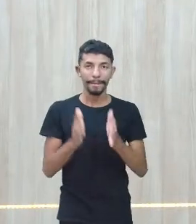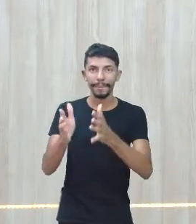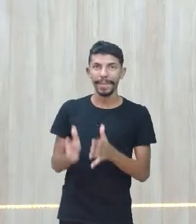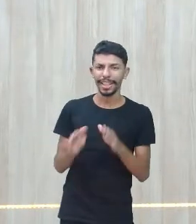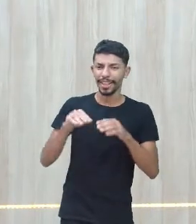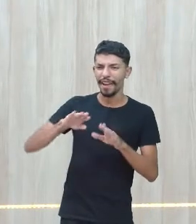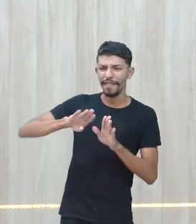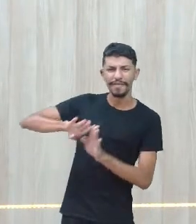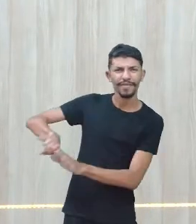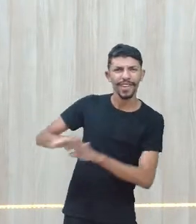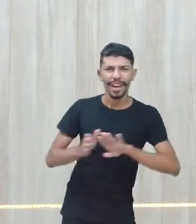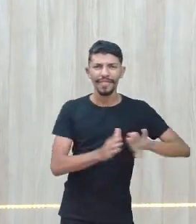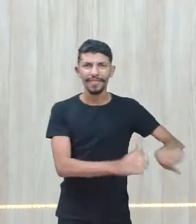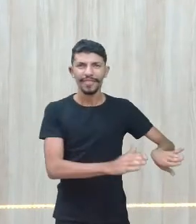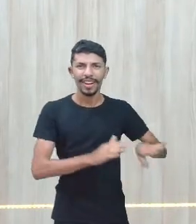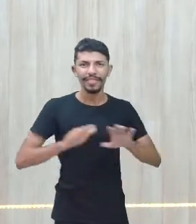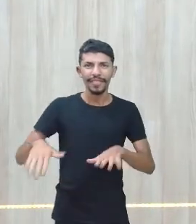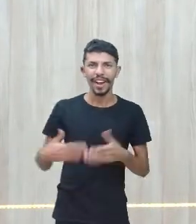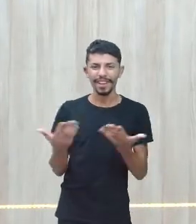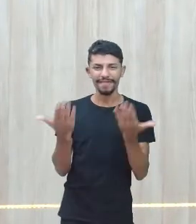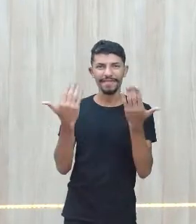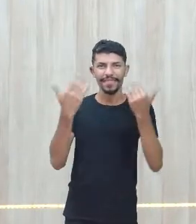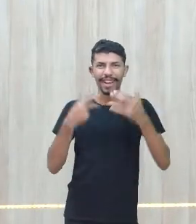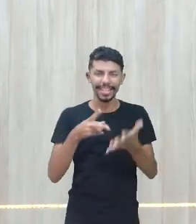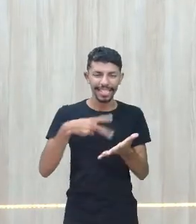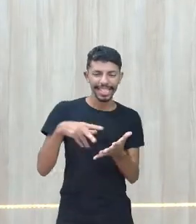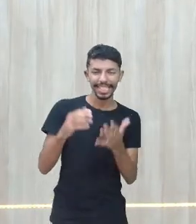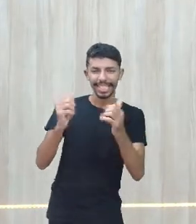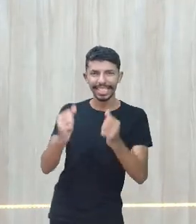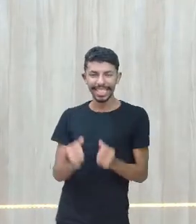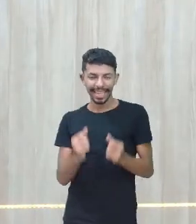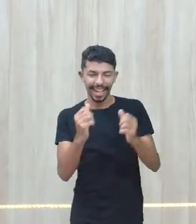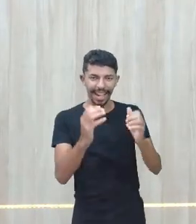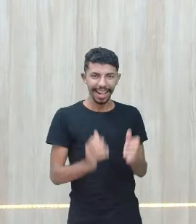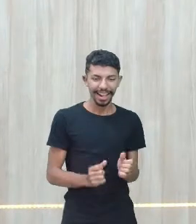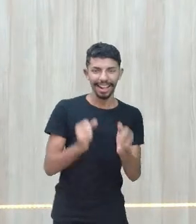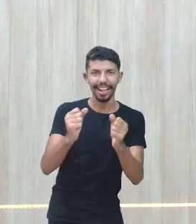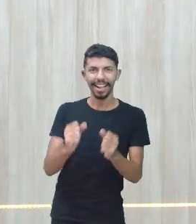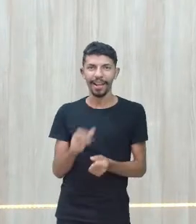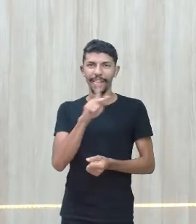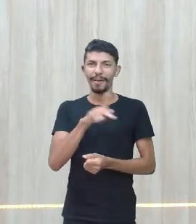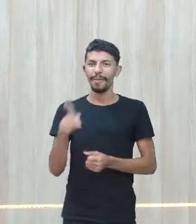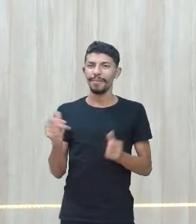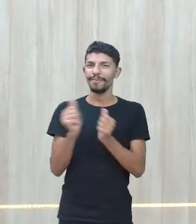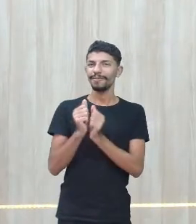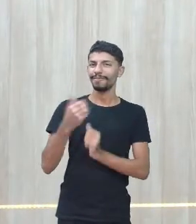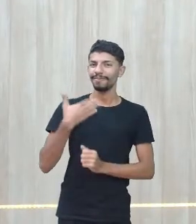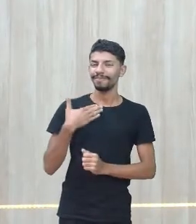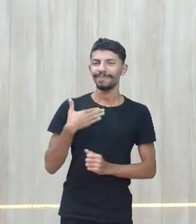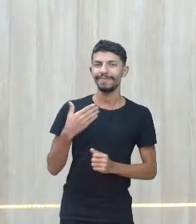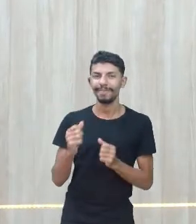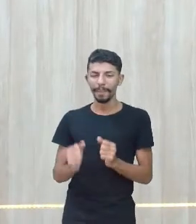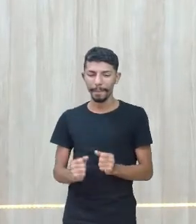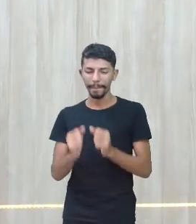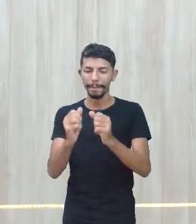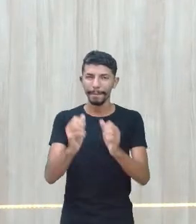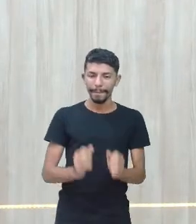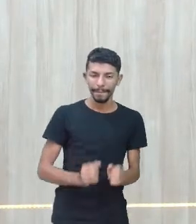cadeira, coloca a tua escama e vem, ó, tirar uma brabinha com o professor Revoredo. Gera.